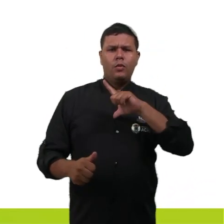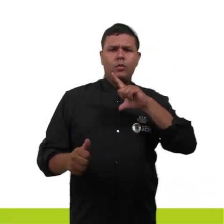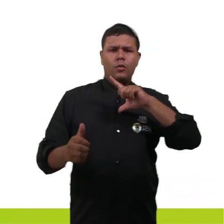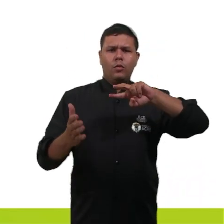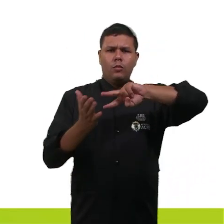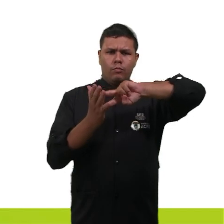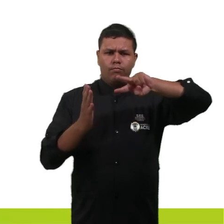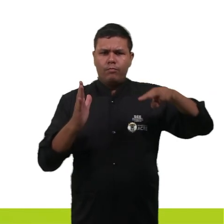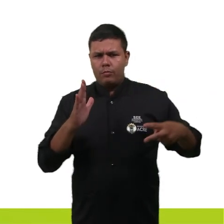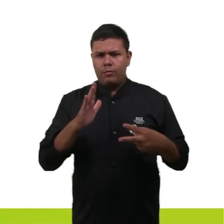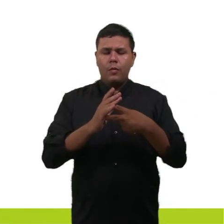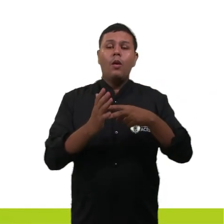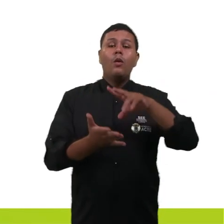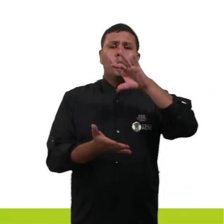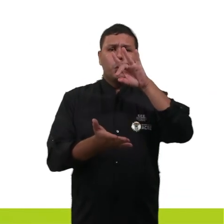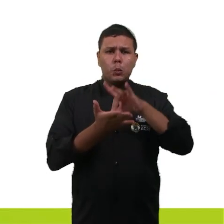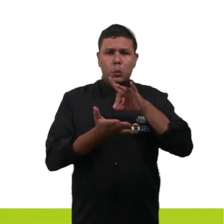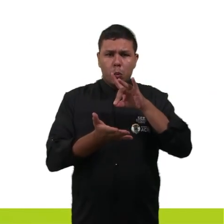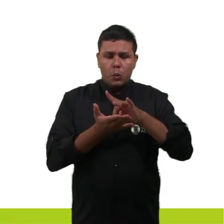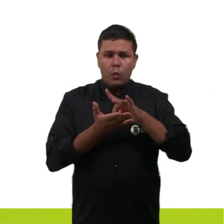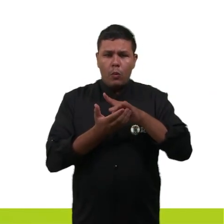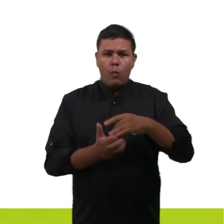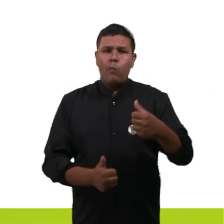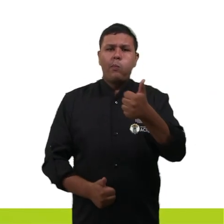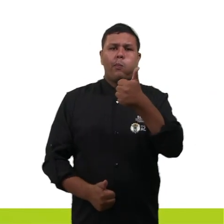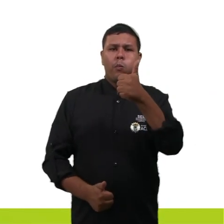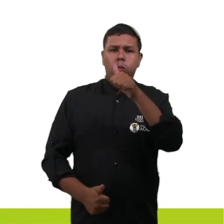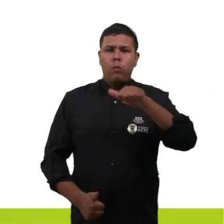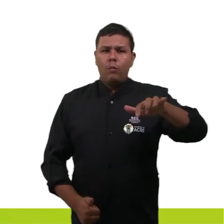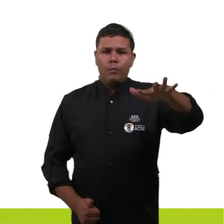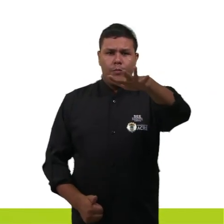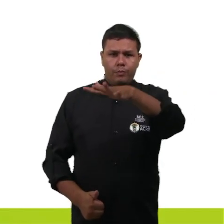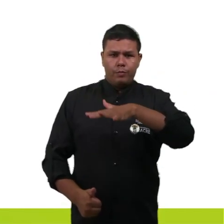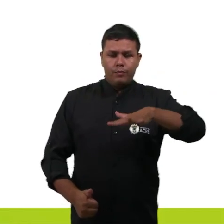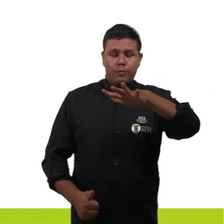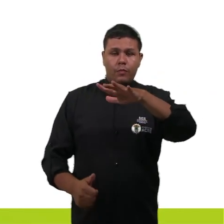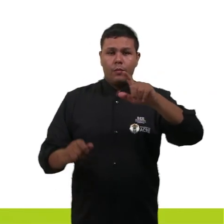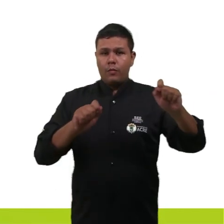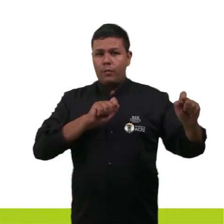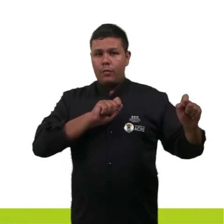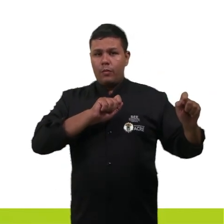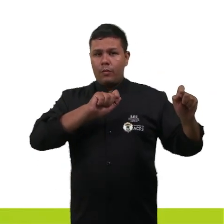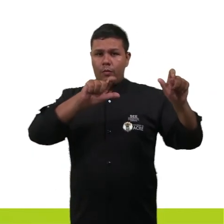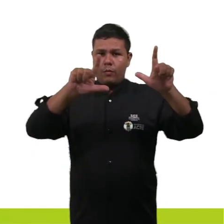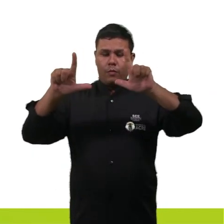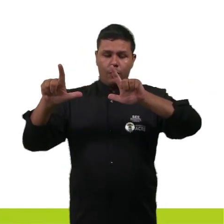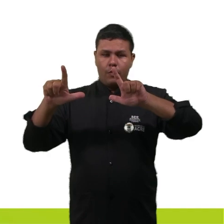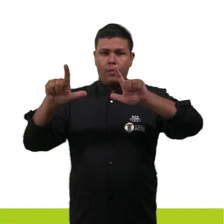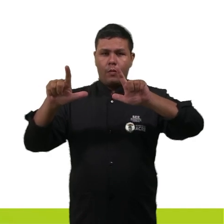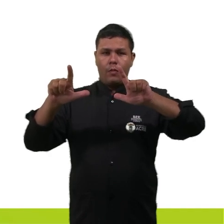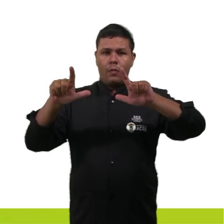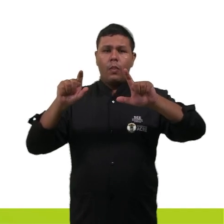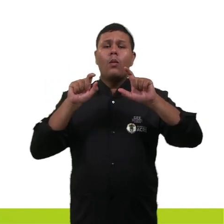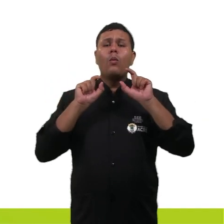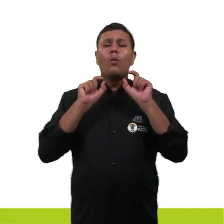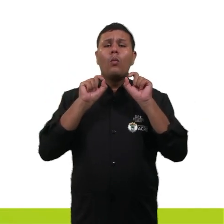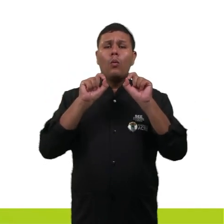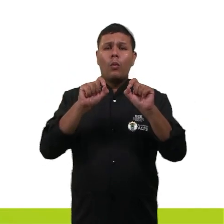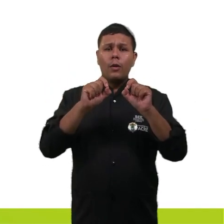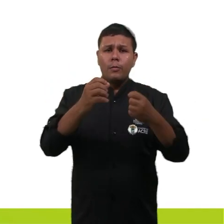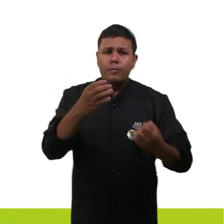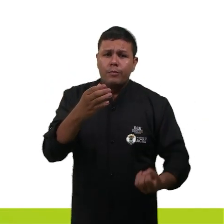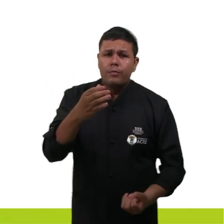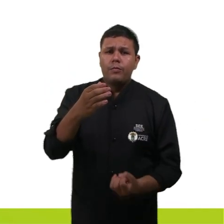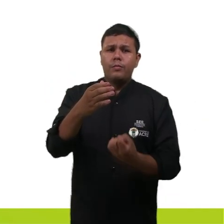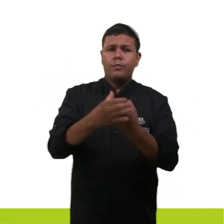do setor primário. Vamos entender então aqui o texto na tela, acompanhe comigo. É aquele formado